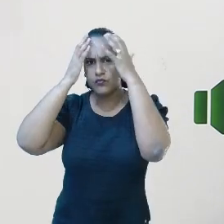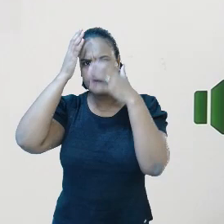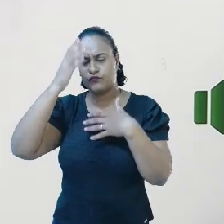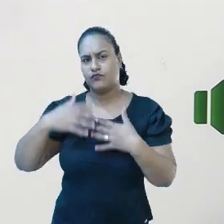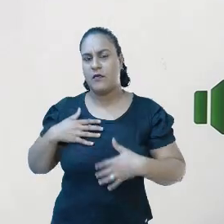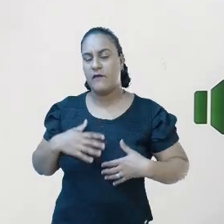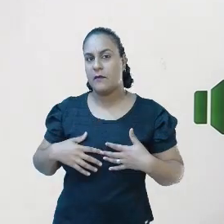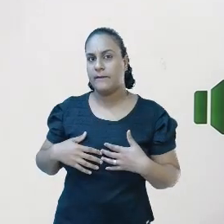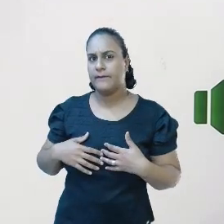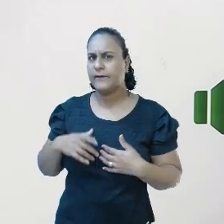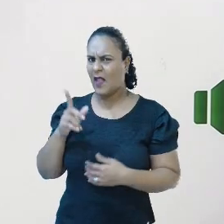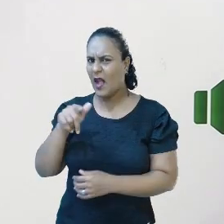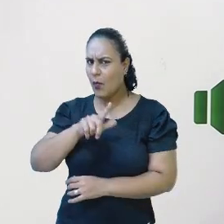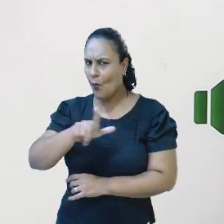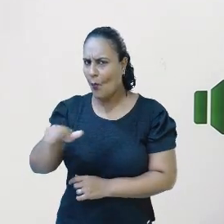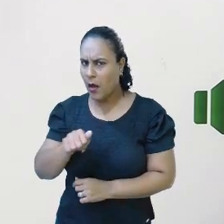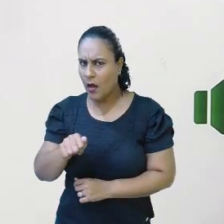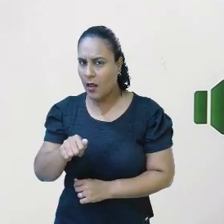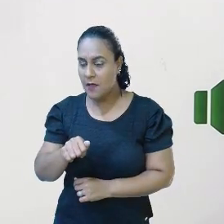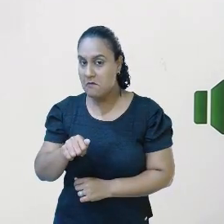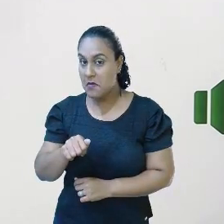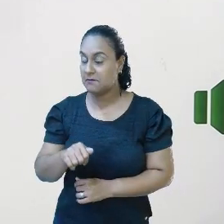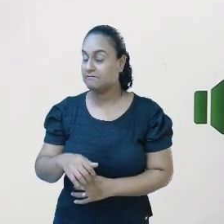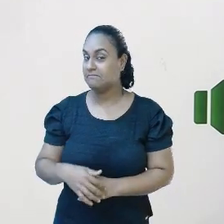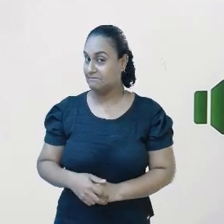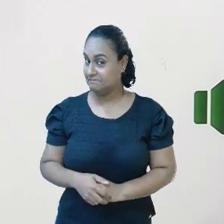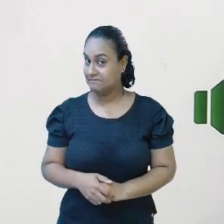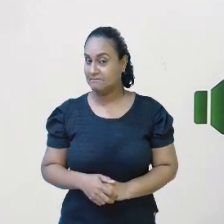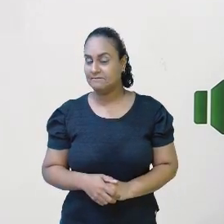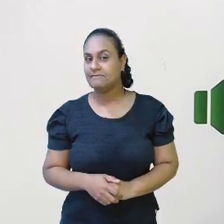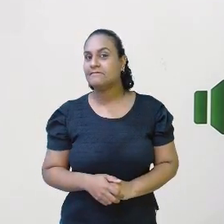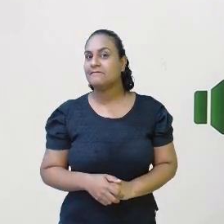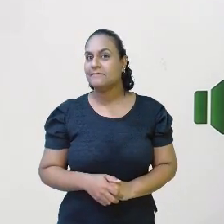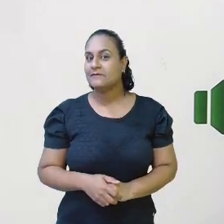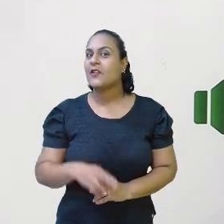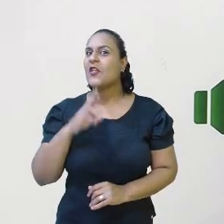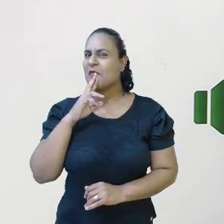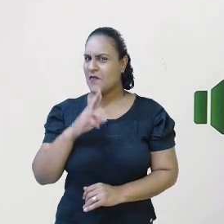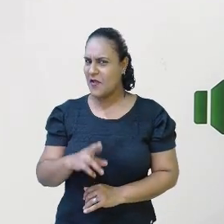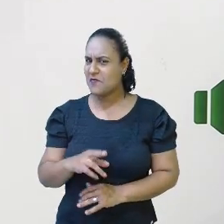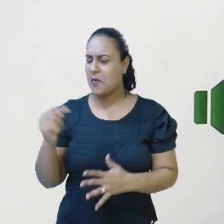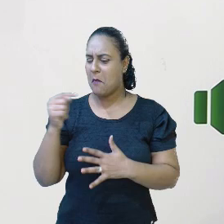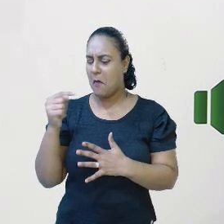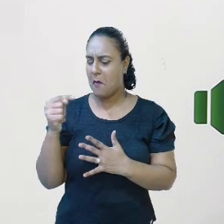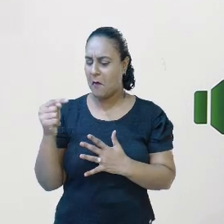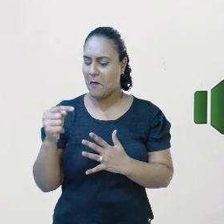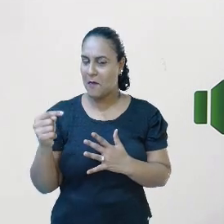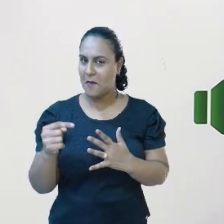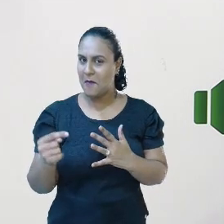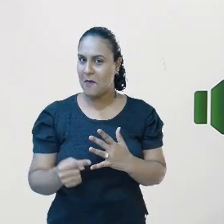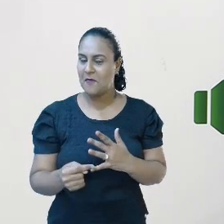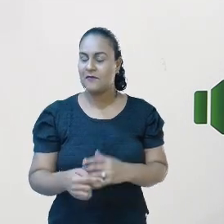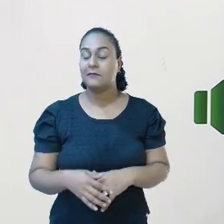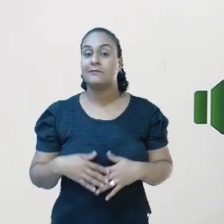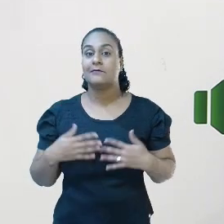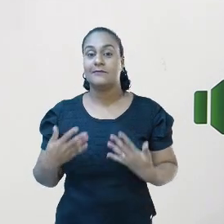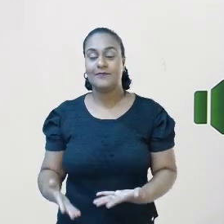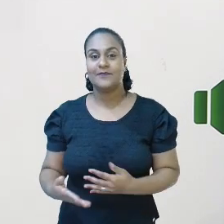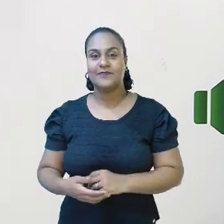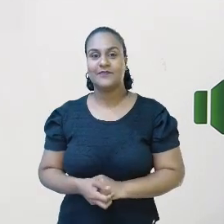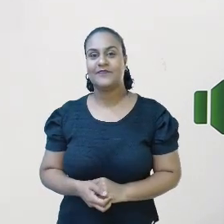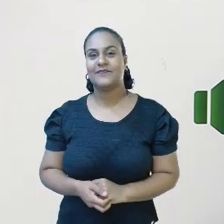ela é limpa? E aí? A gente vai responder essas perguntas ainda hoje. Além